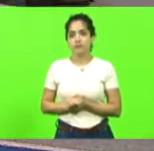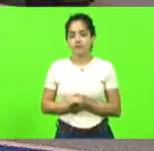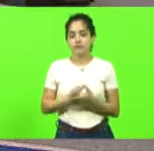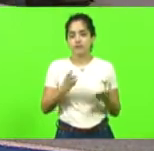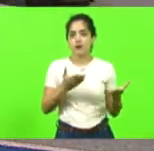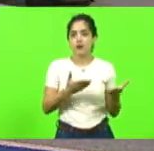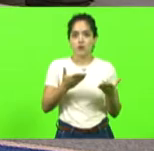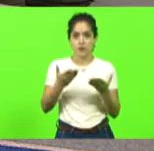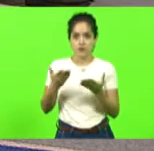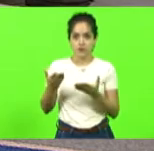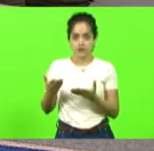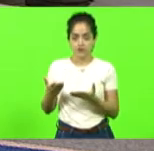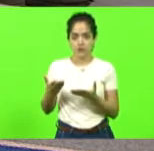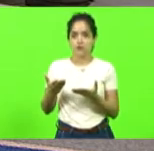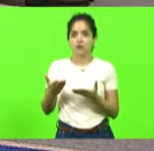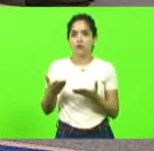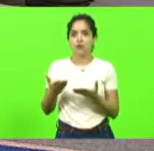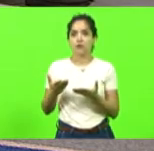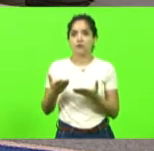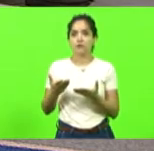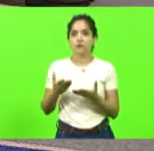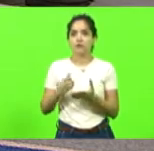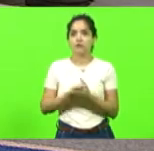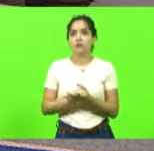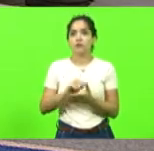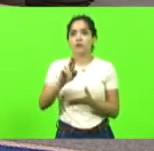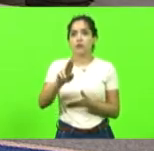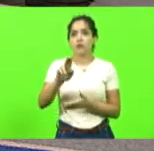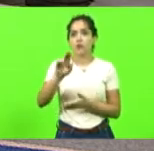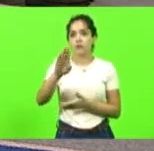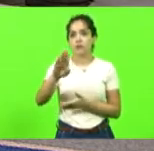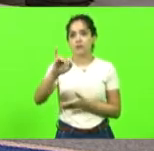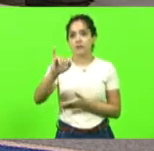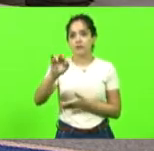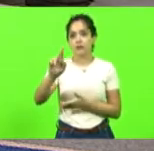Convidamos para receber a homenagem o senhor Ubirajara Camargo Júnior.